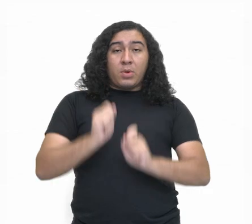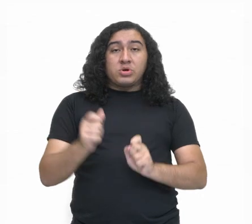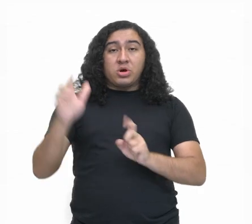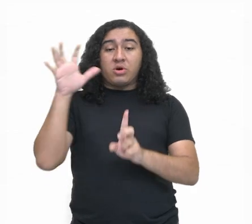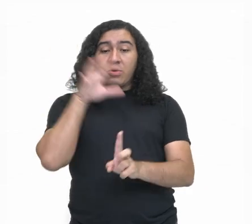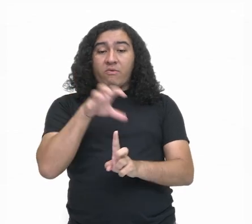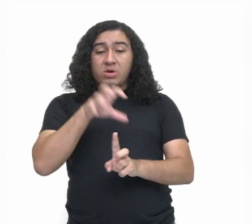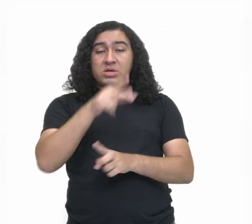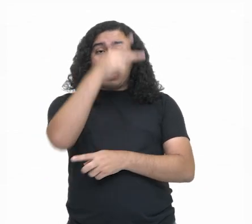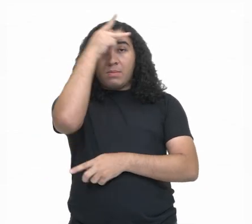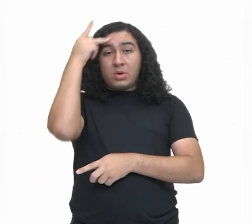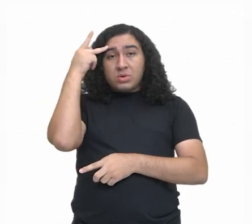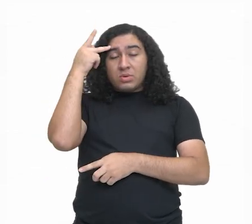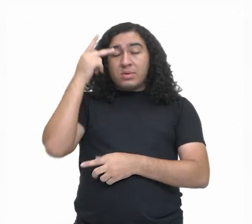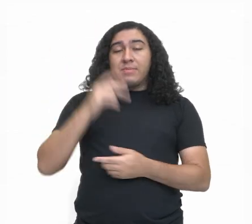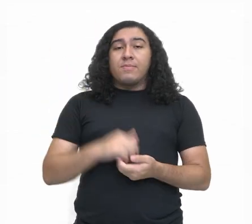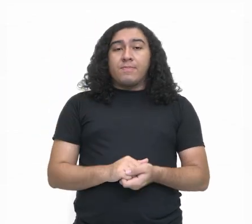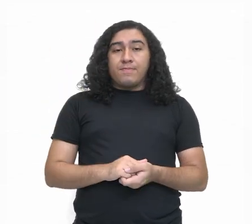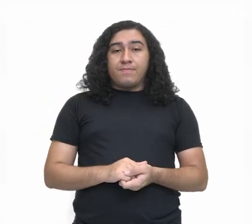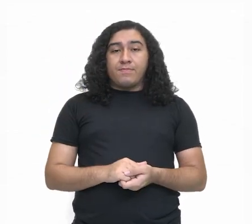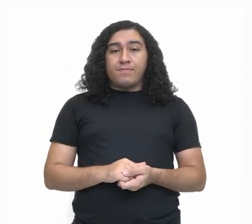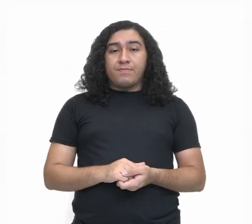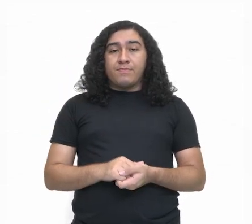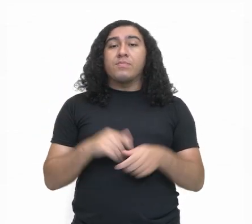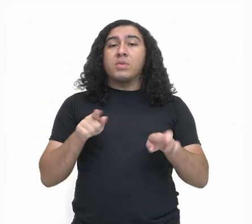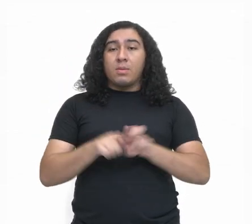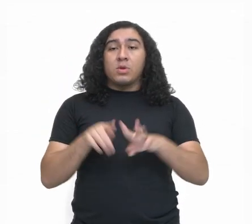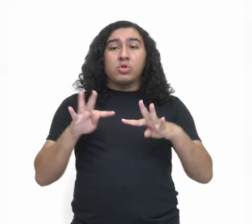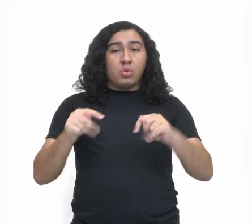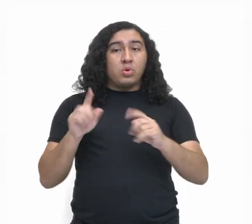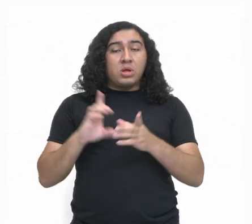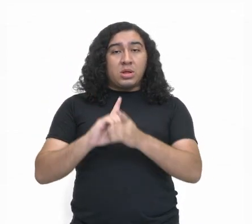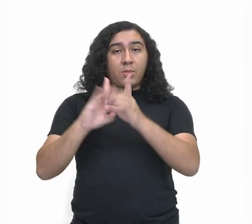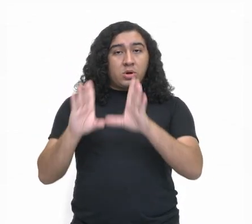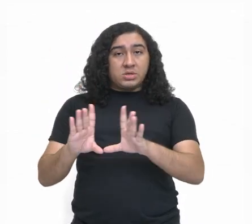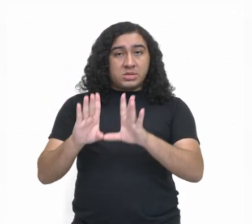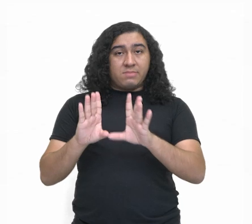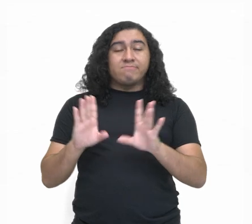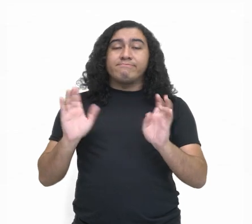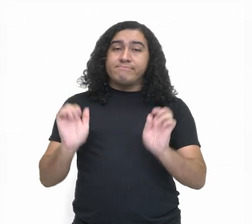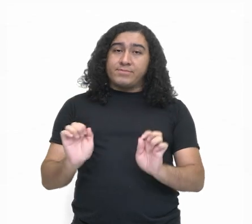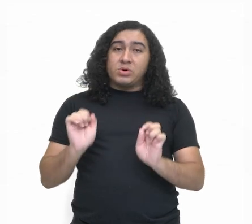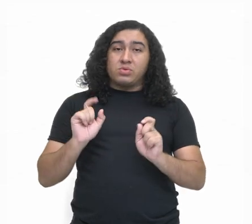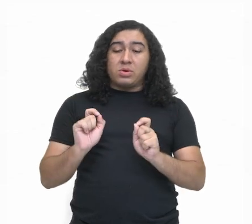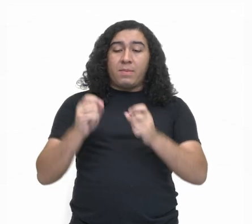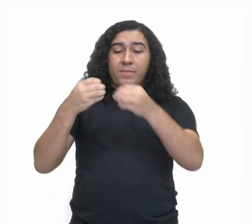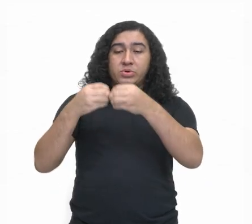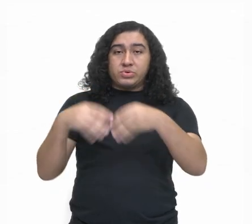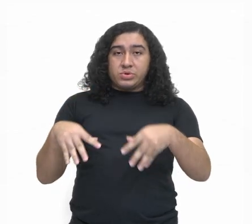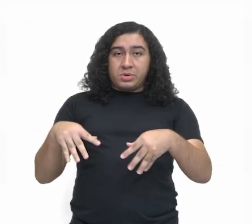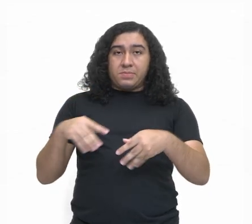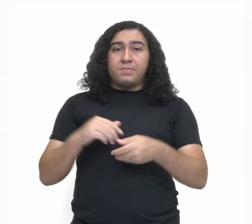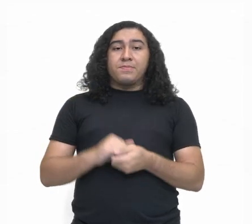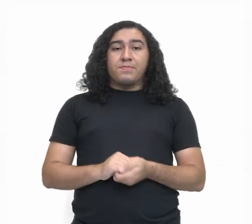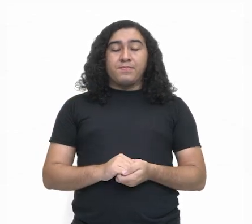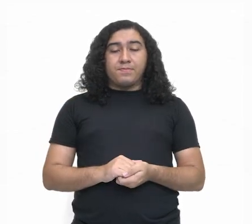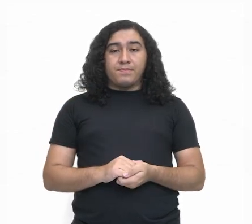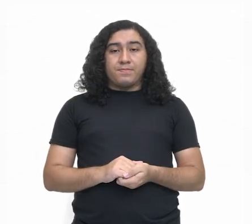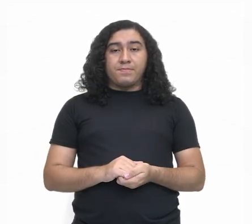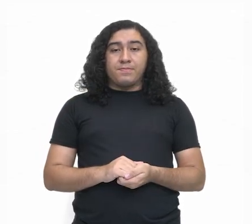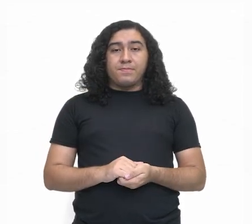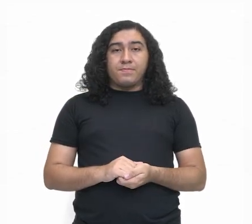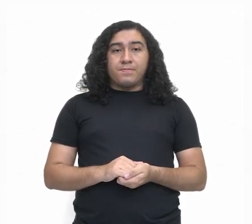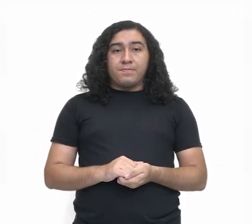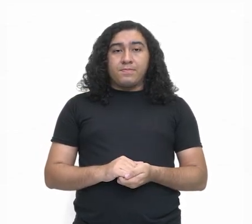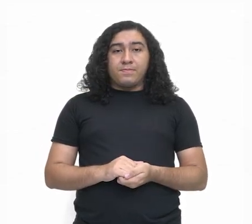opinião pública, né? E o processo democrático, né, pode ser aí, né, também comprometido,